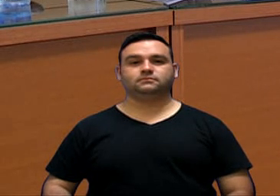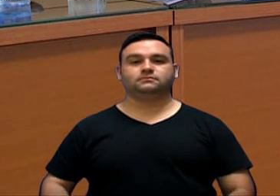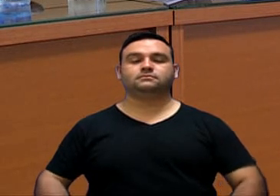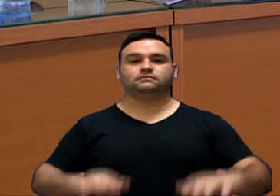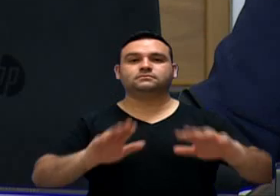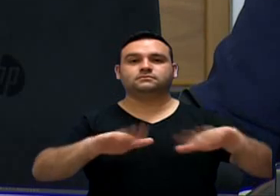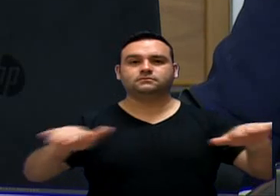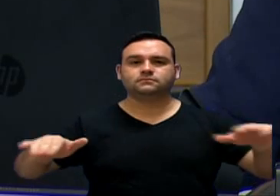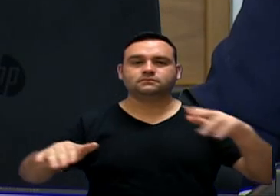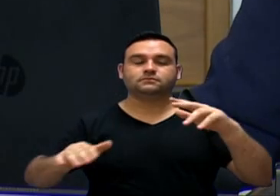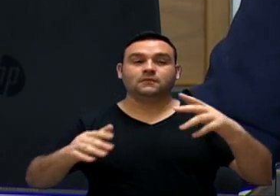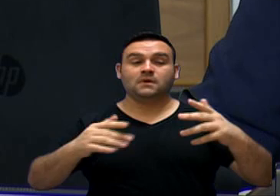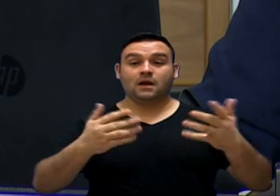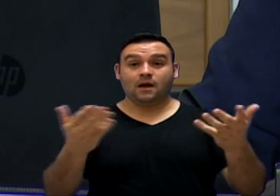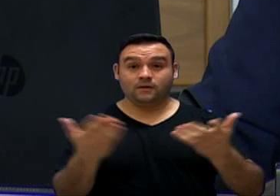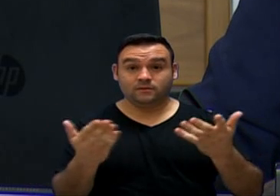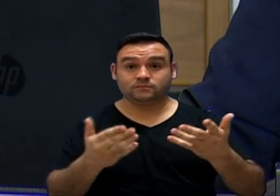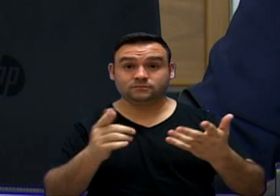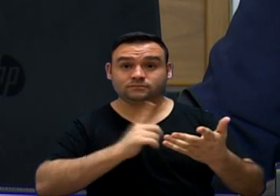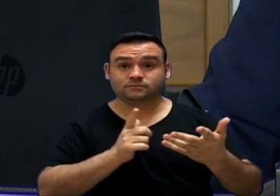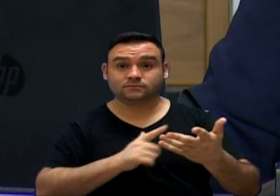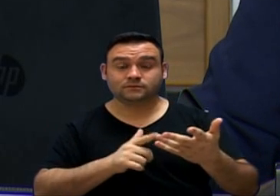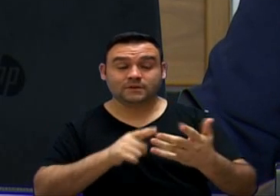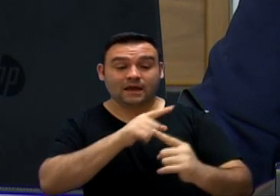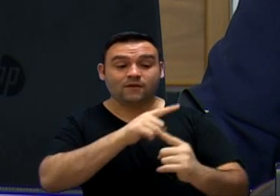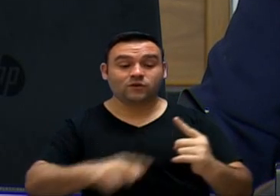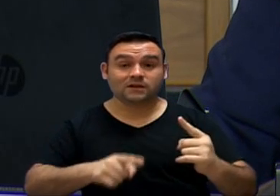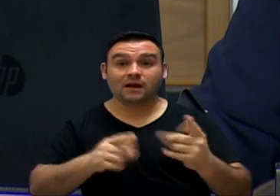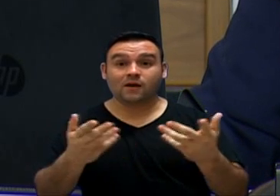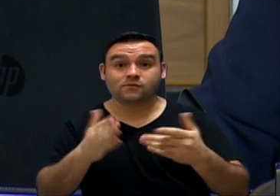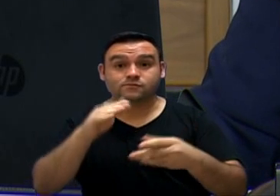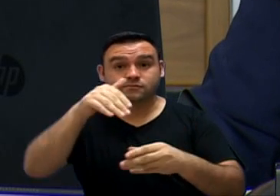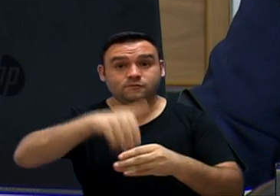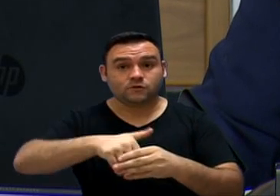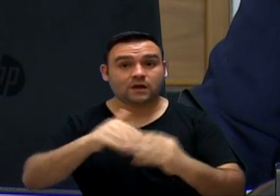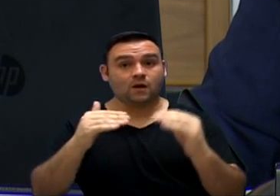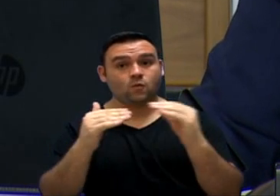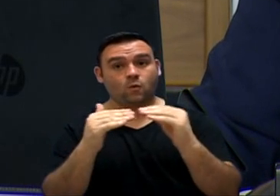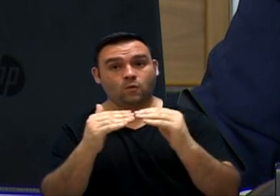Senhores vereadores, nós temos um veto em votação.